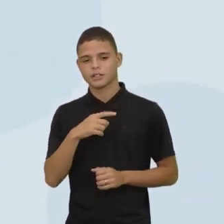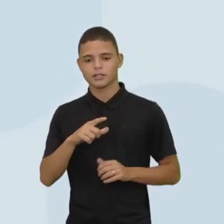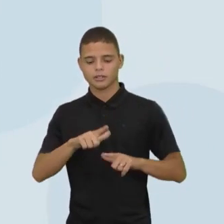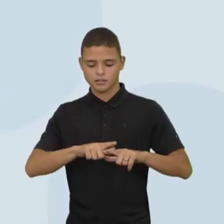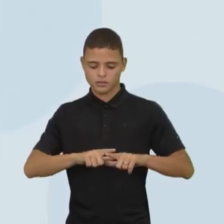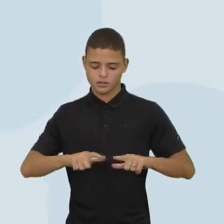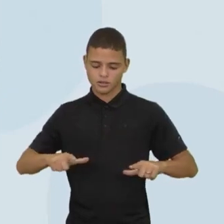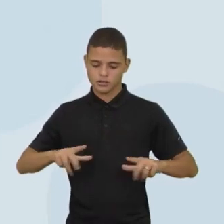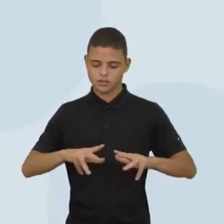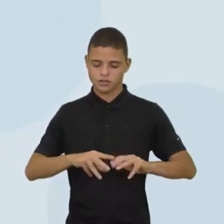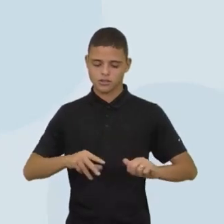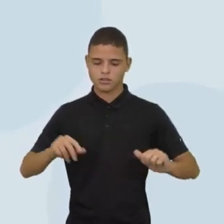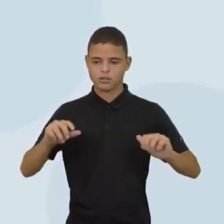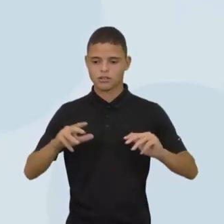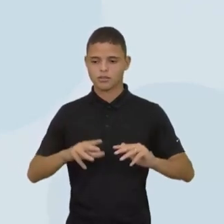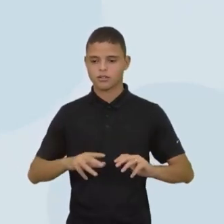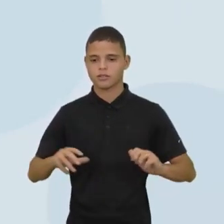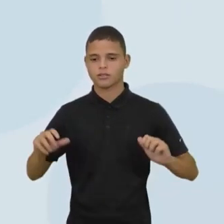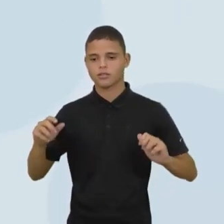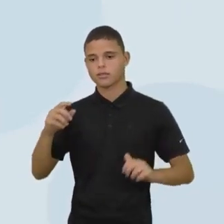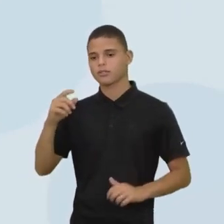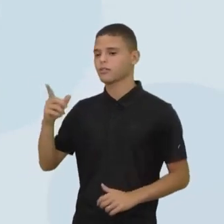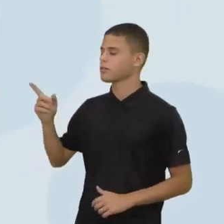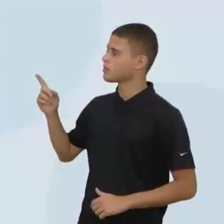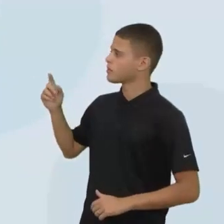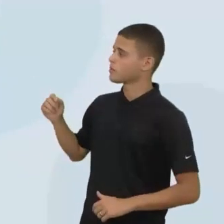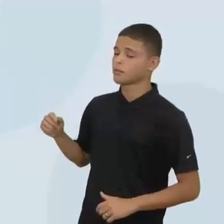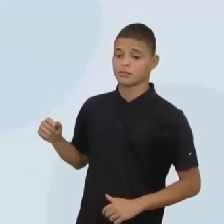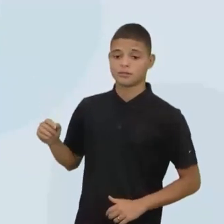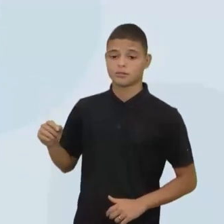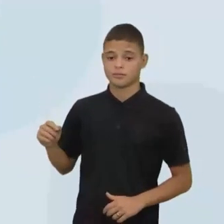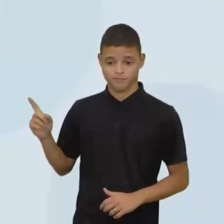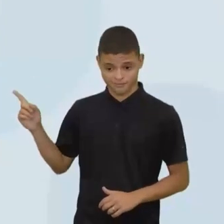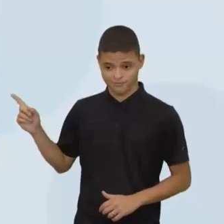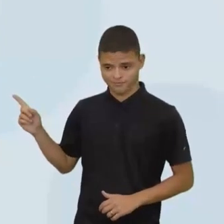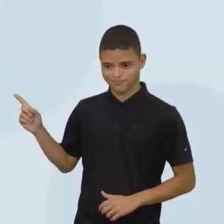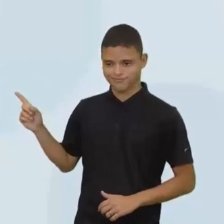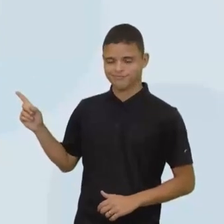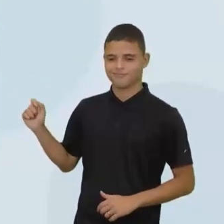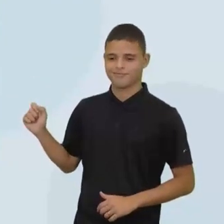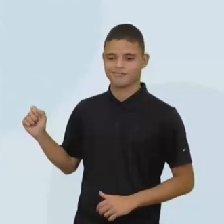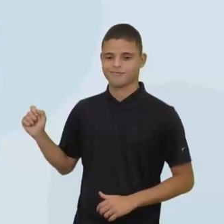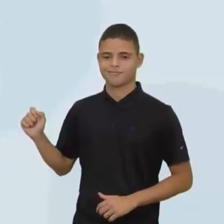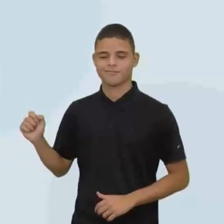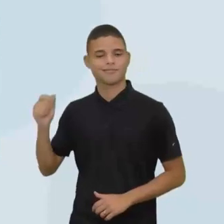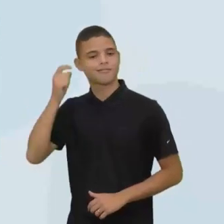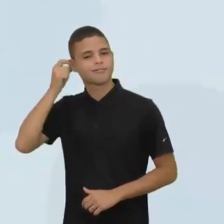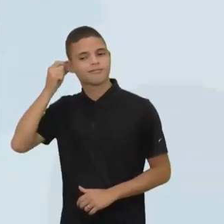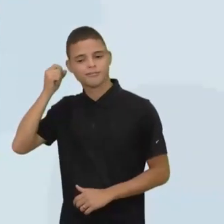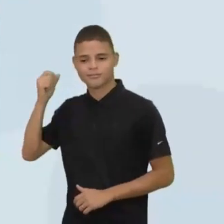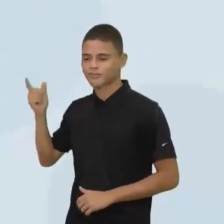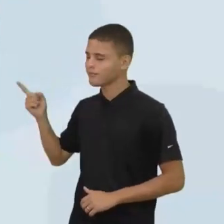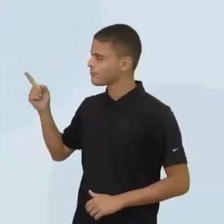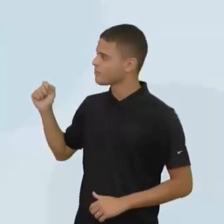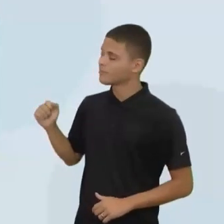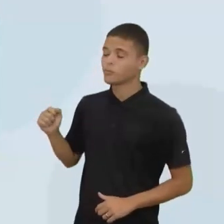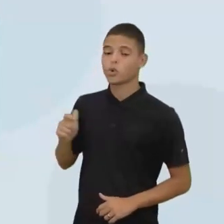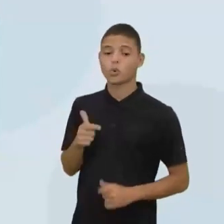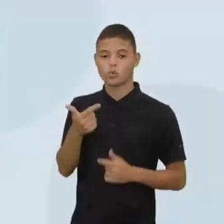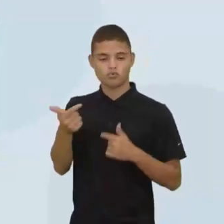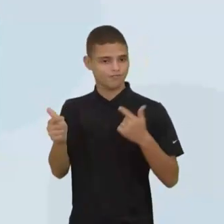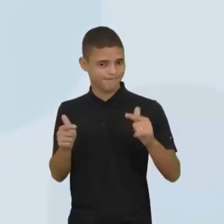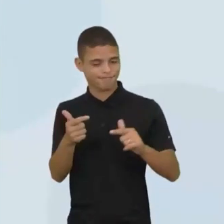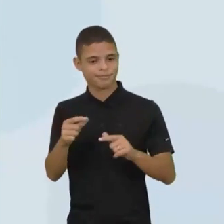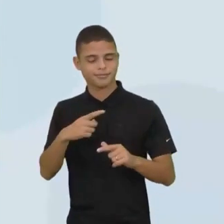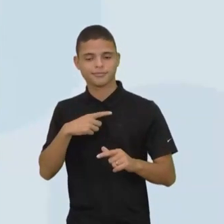né? Vários desertos aqui localizados. Opa, não volta não. Ih, obrigado, John. É, temos o deserto, nós temos outros desertos